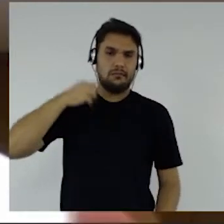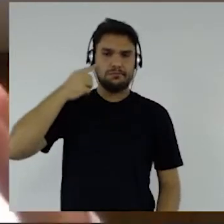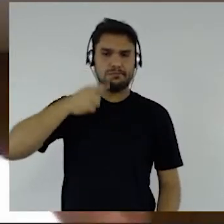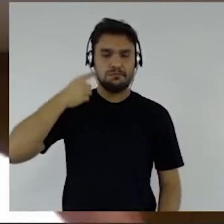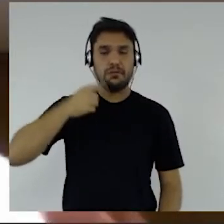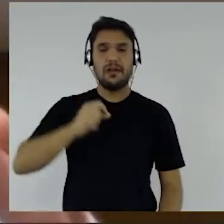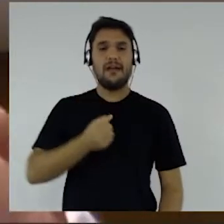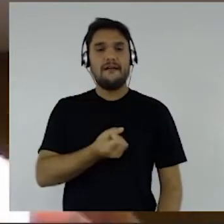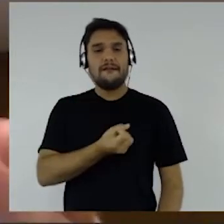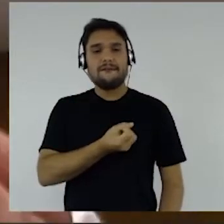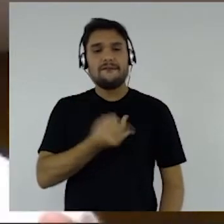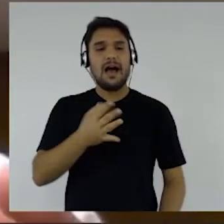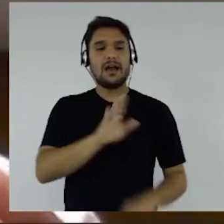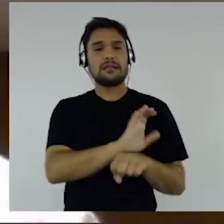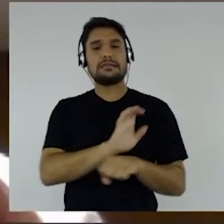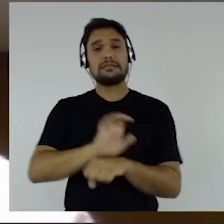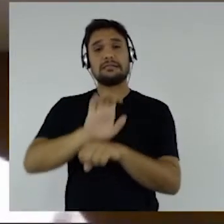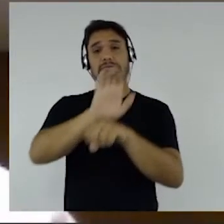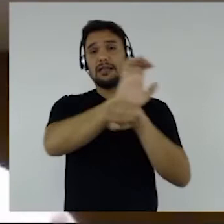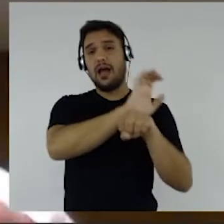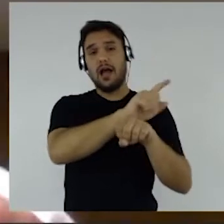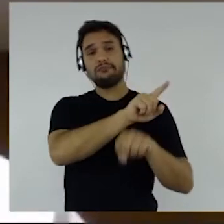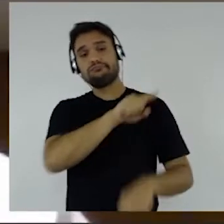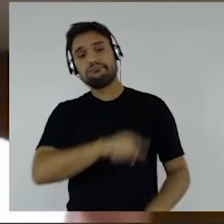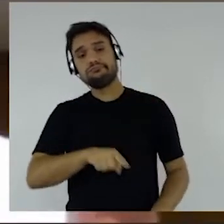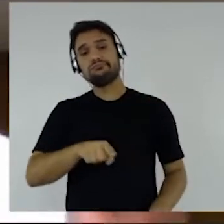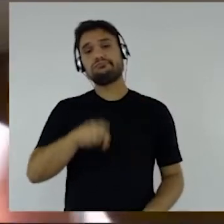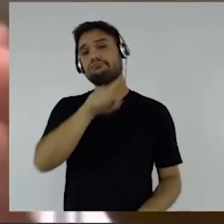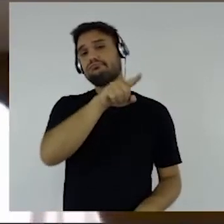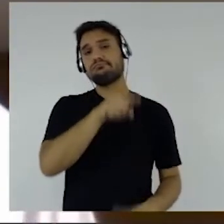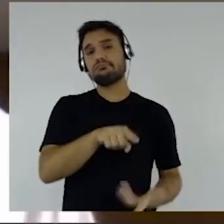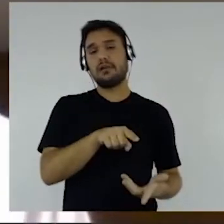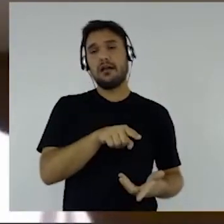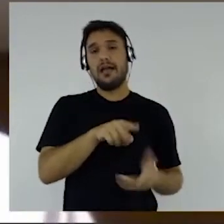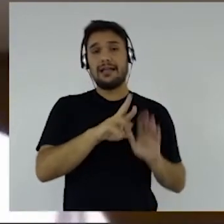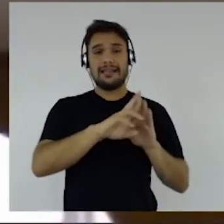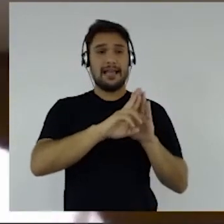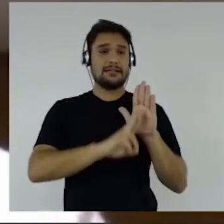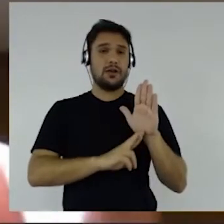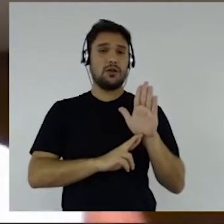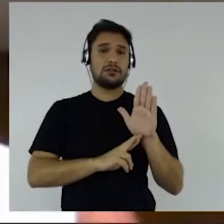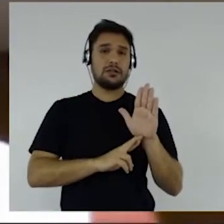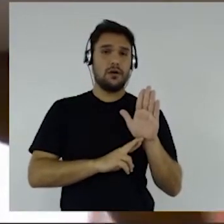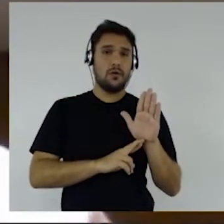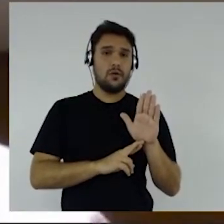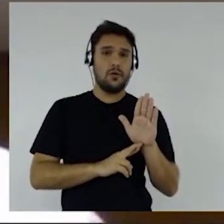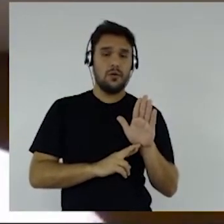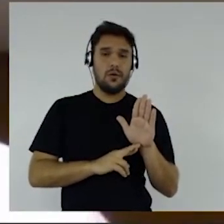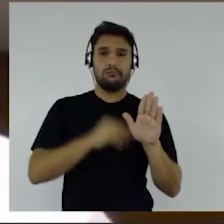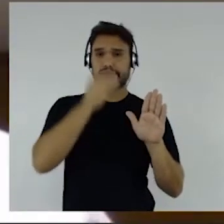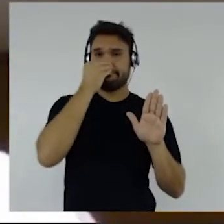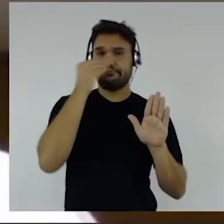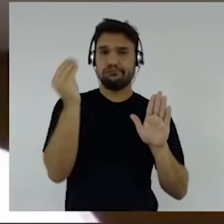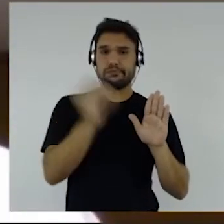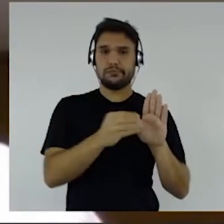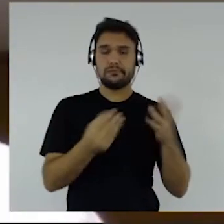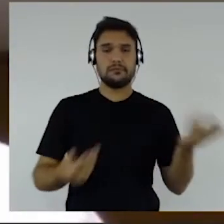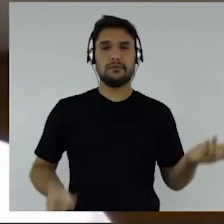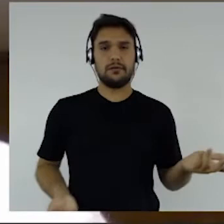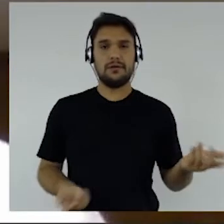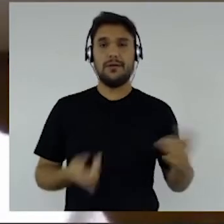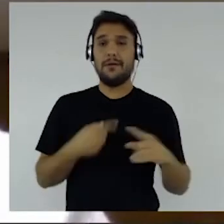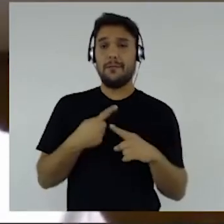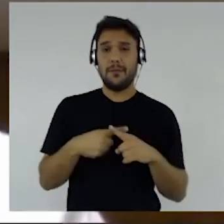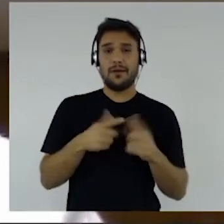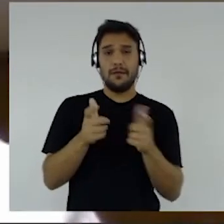em muitos estados da federação, essa resolução era solenemente desrespeitada, porque